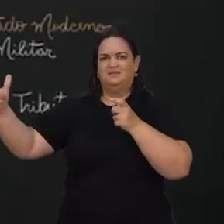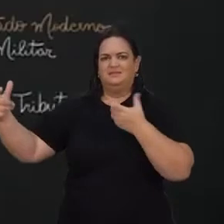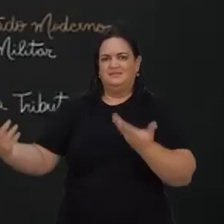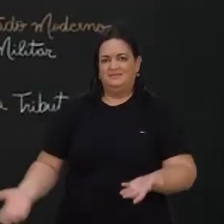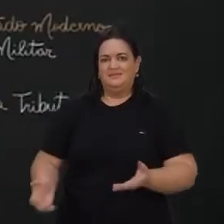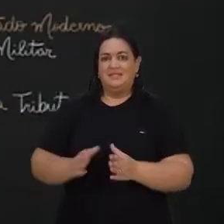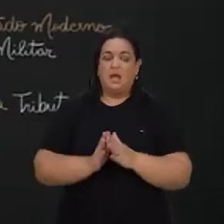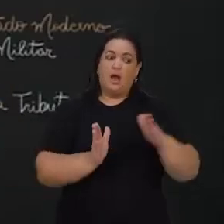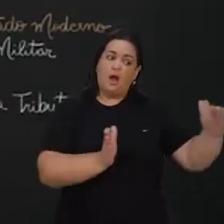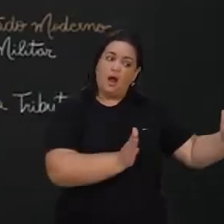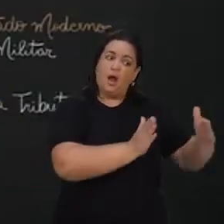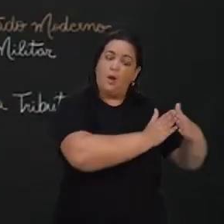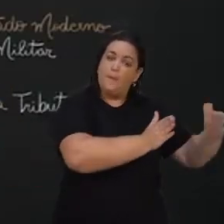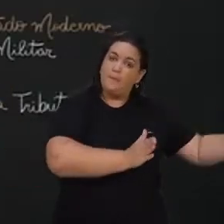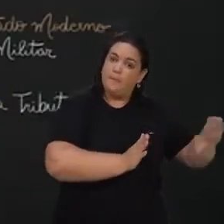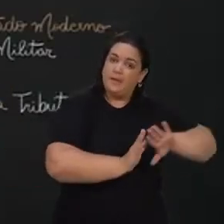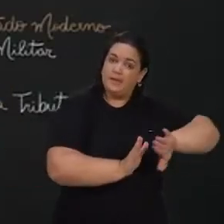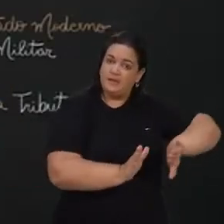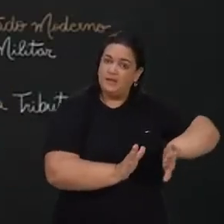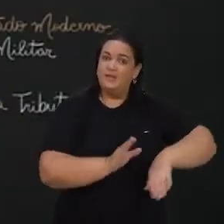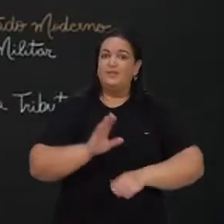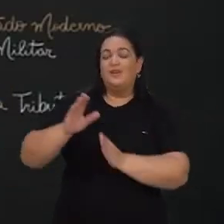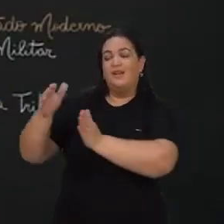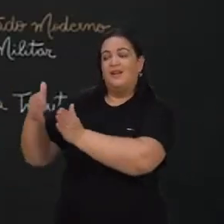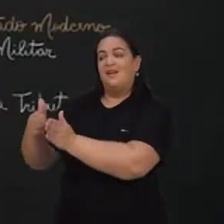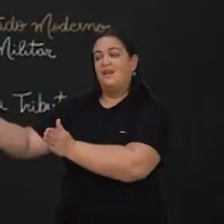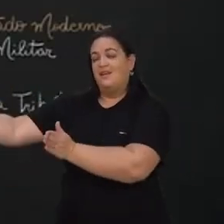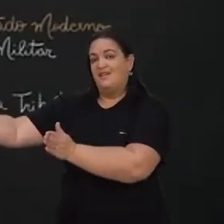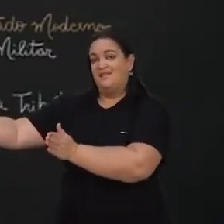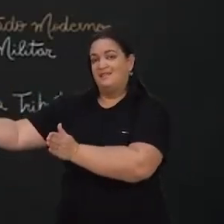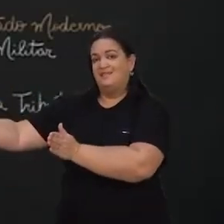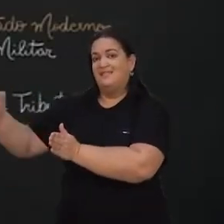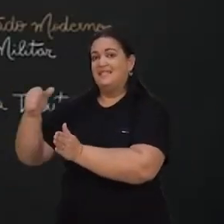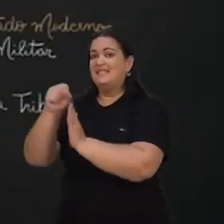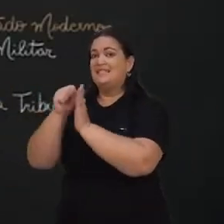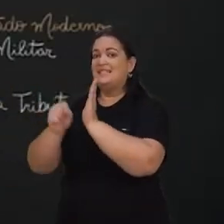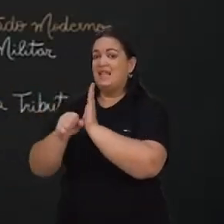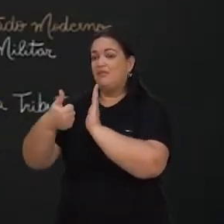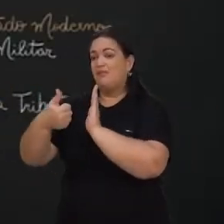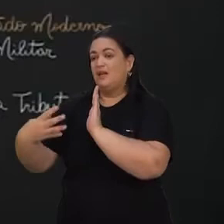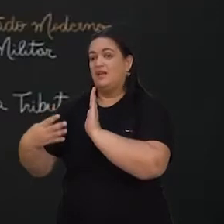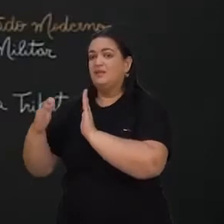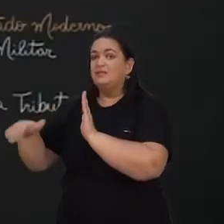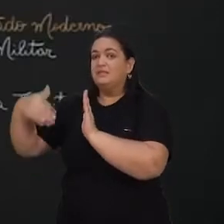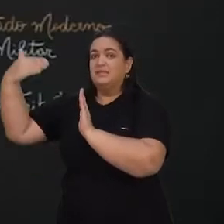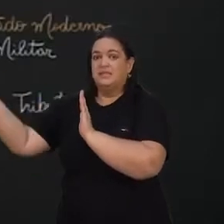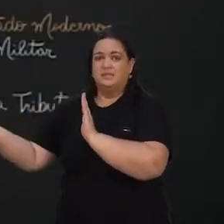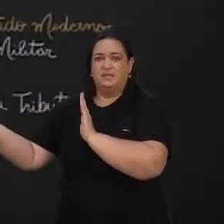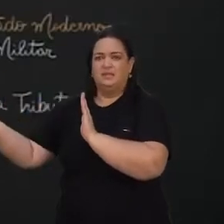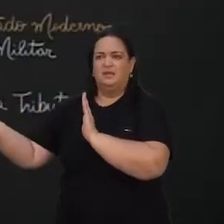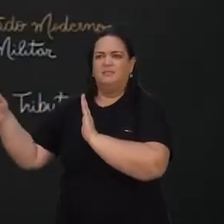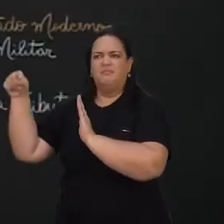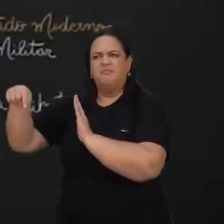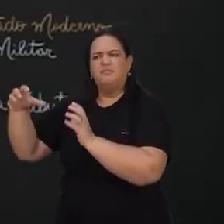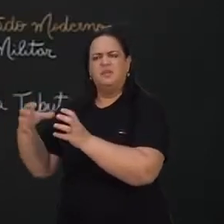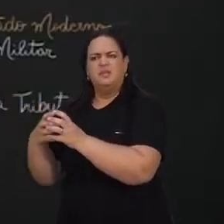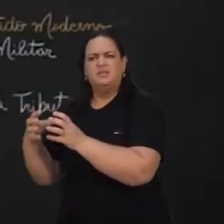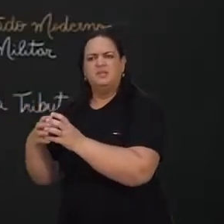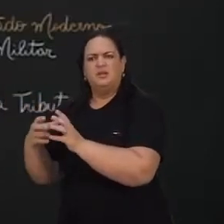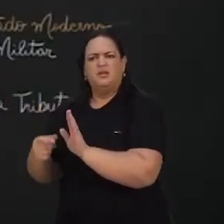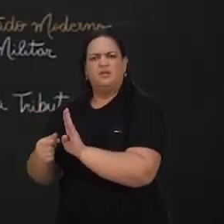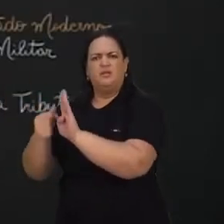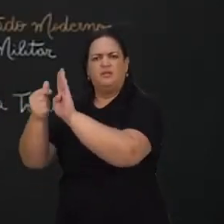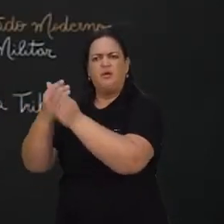crise do século XIV que a gente mencionou. O comércio começa a ganhar força na Europa e esse grupo ele começa a